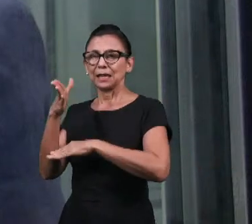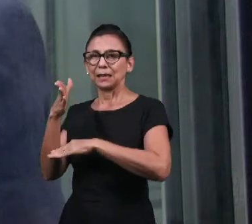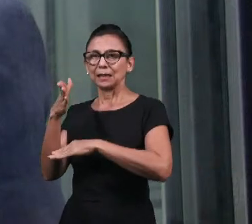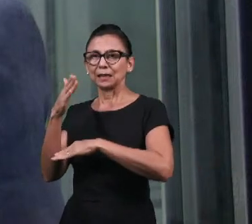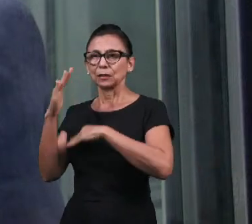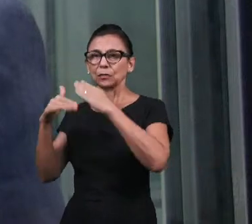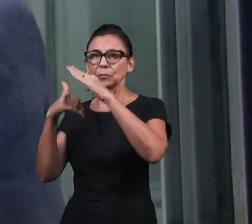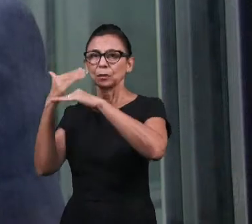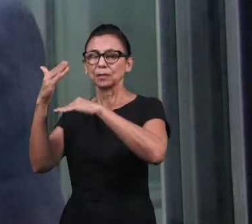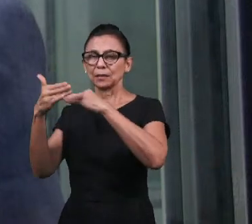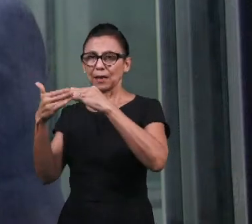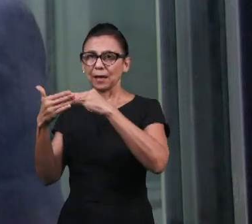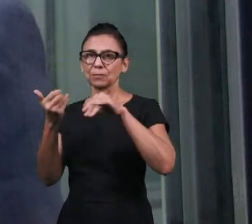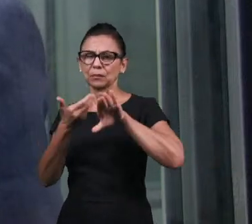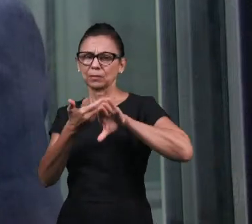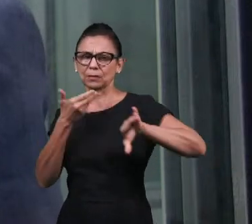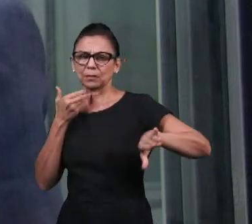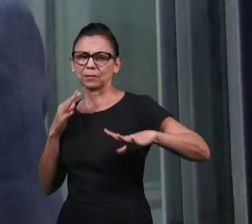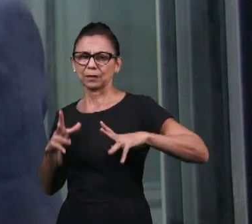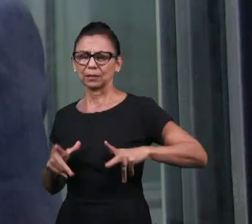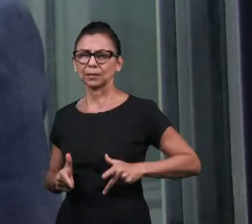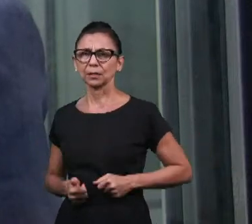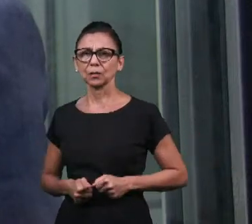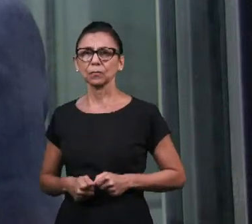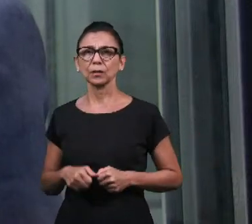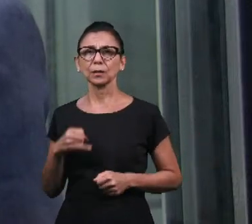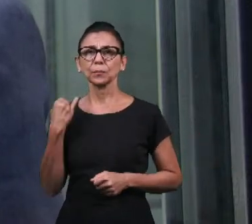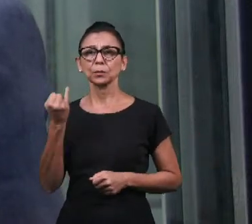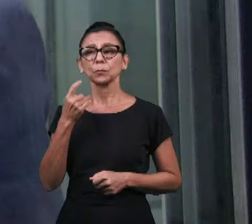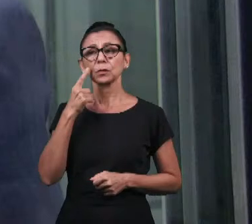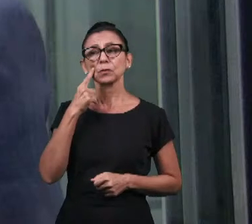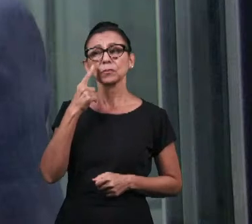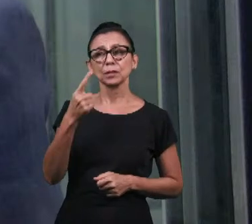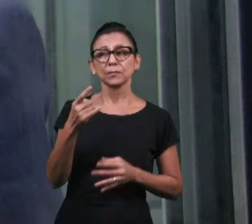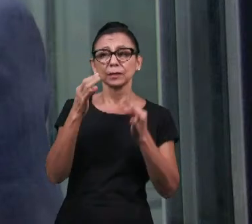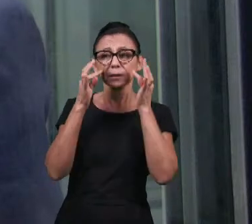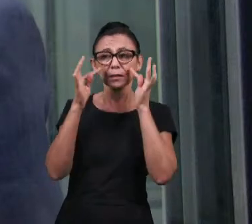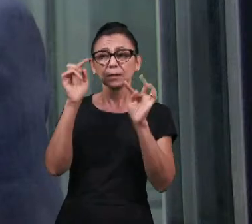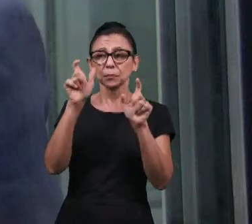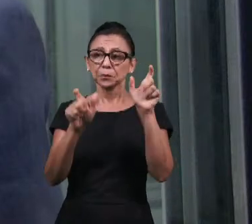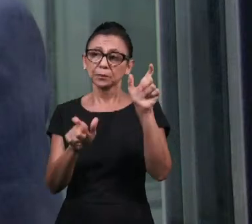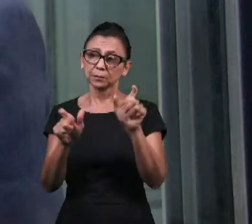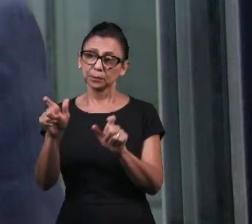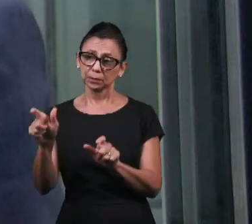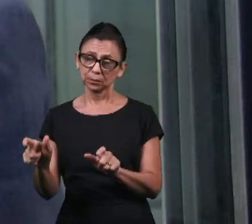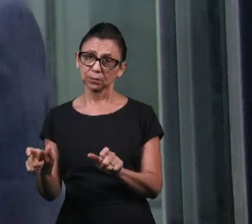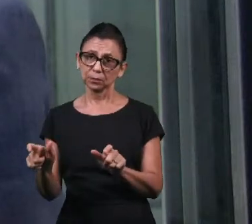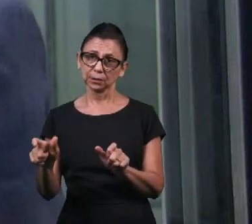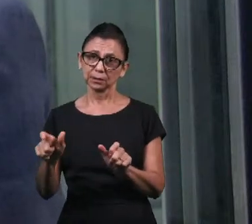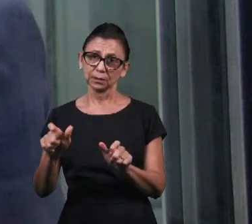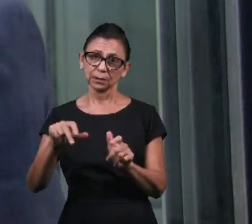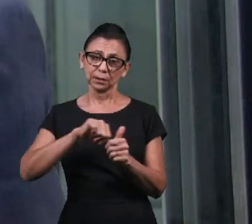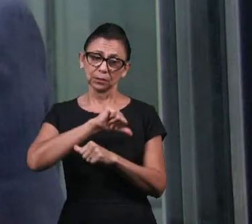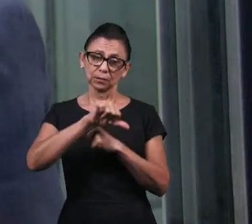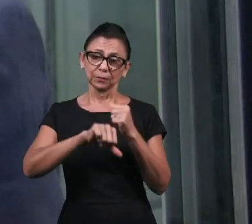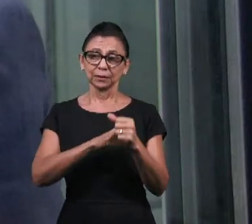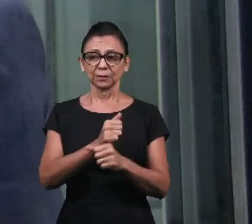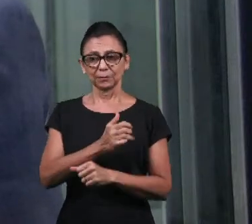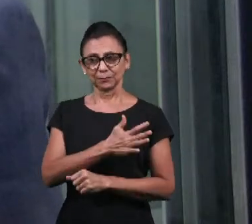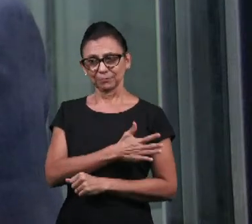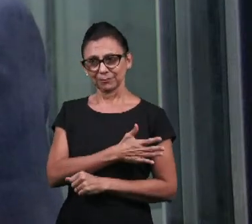da igreja, aquilo que é gerado a partir da santificação pelo Espírito Santo. E uma família